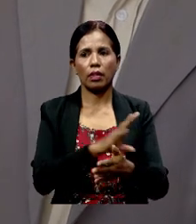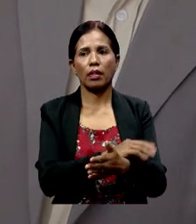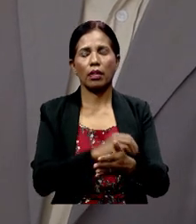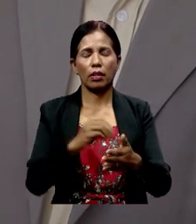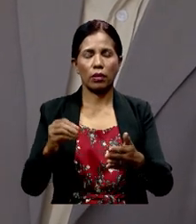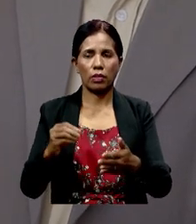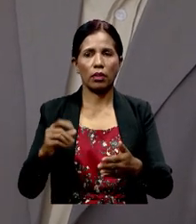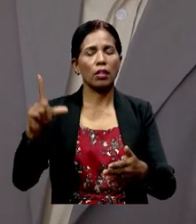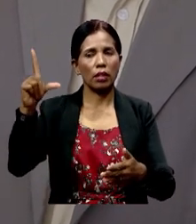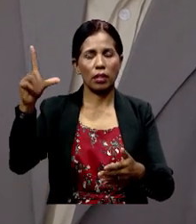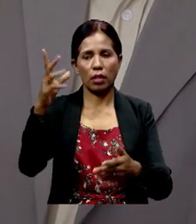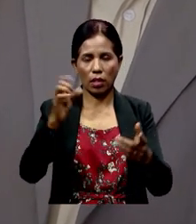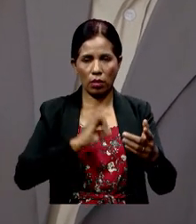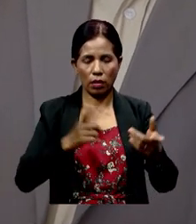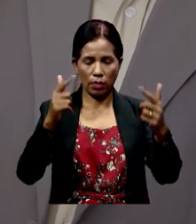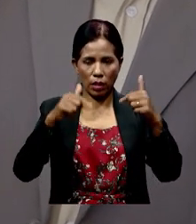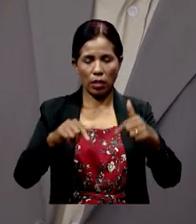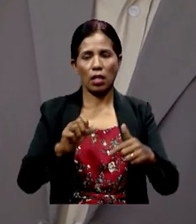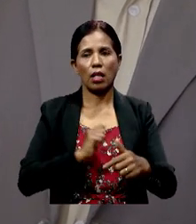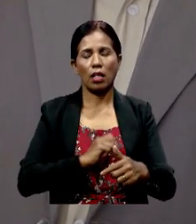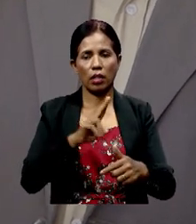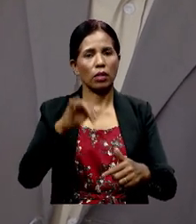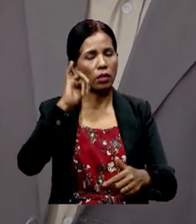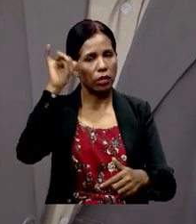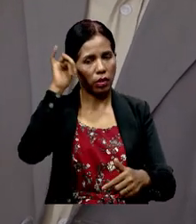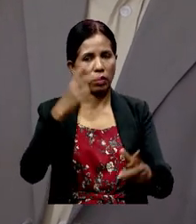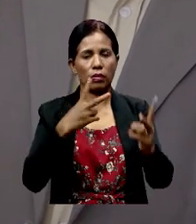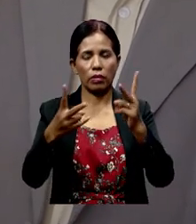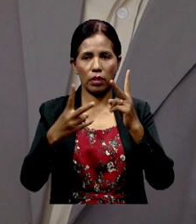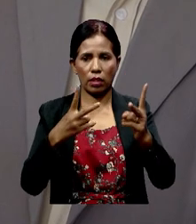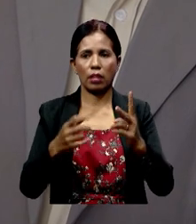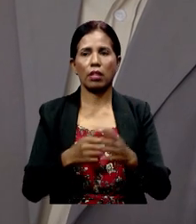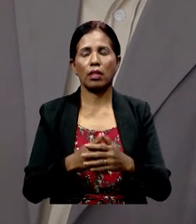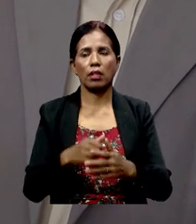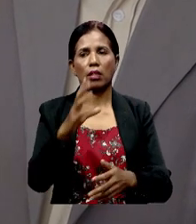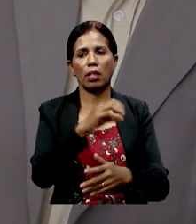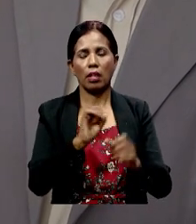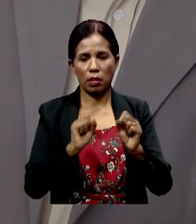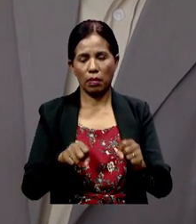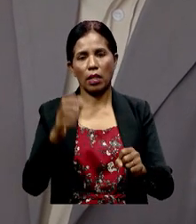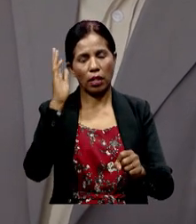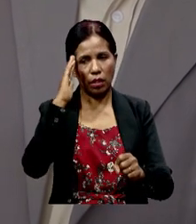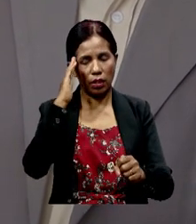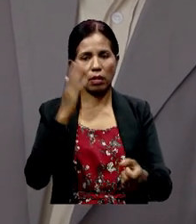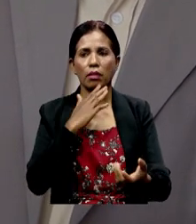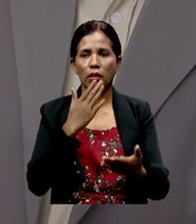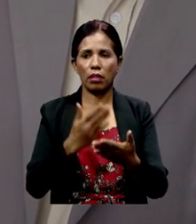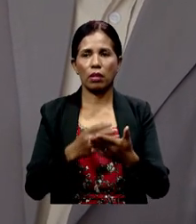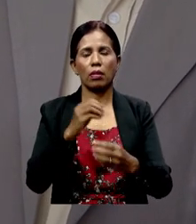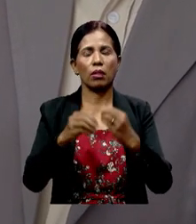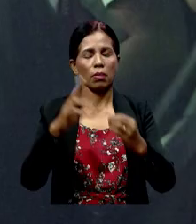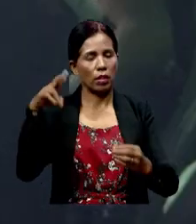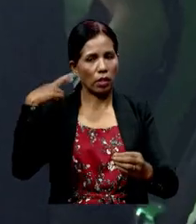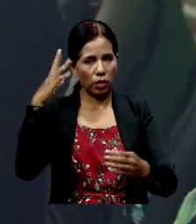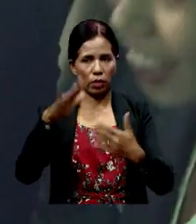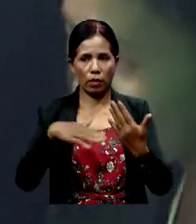Leste agora há mais aí leu e how sei bons visita ba Oeste Nian para atuatene de Eclutan Condição Rádio Comunidade